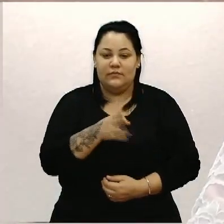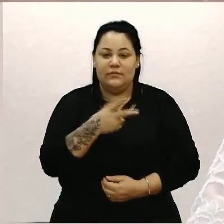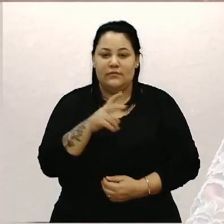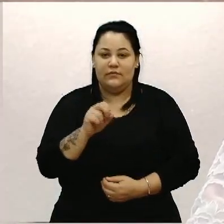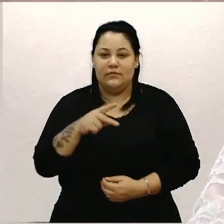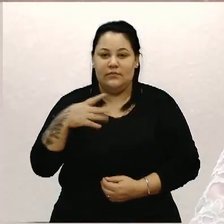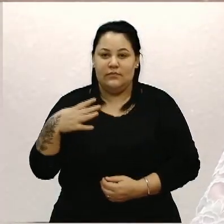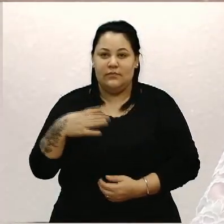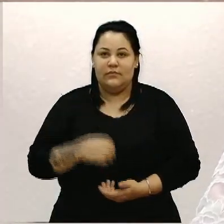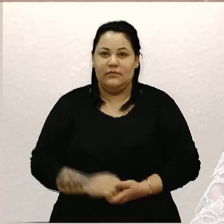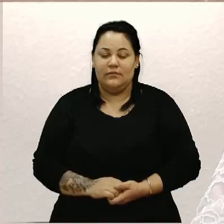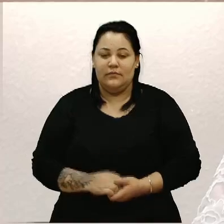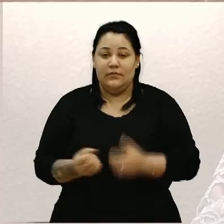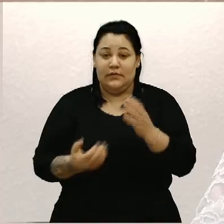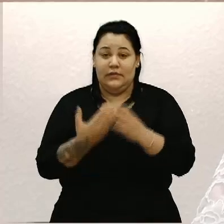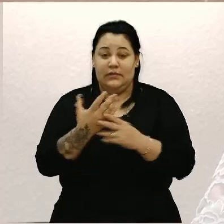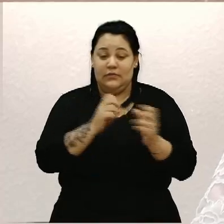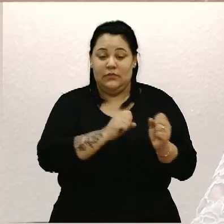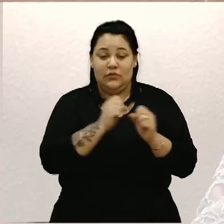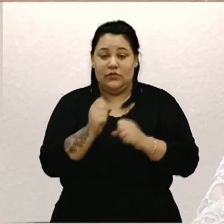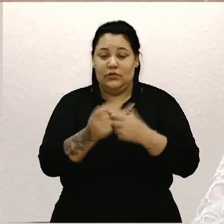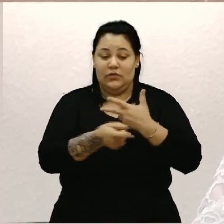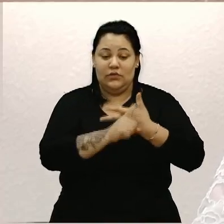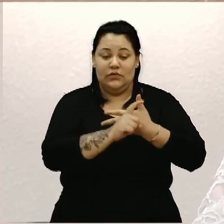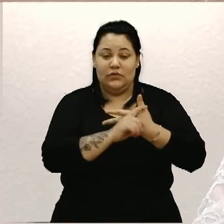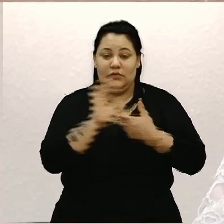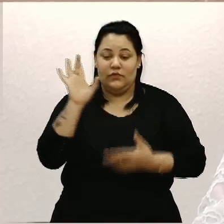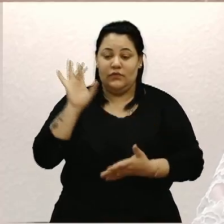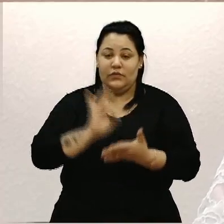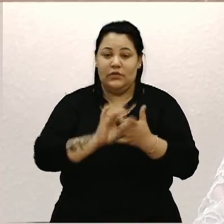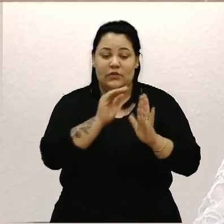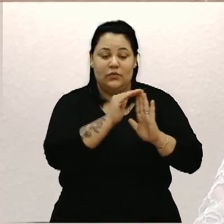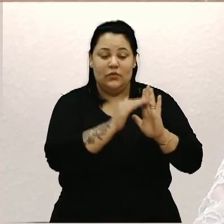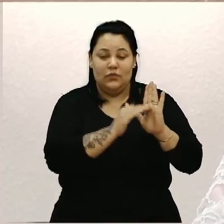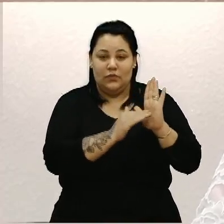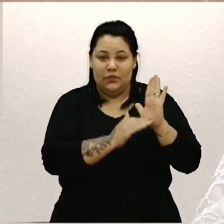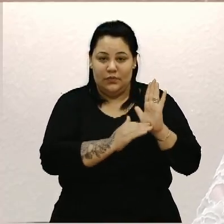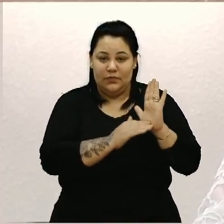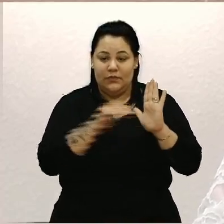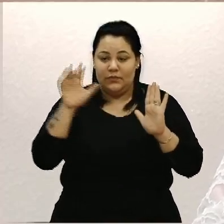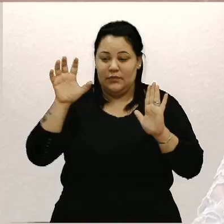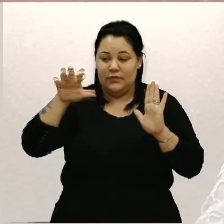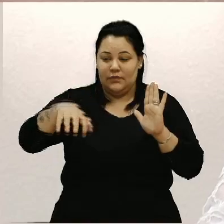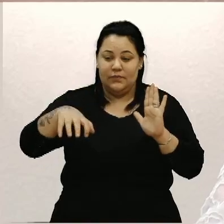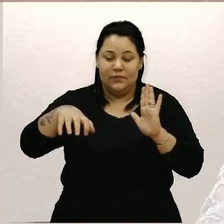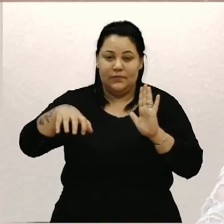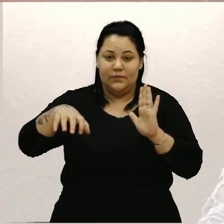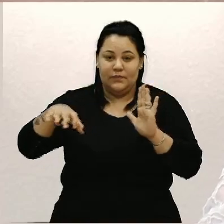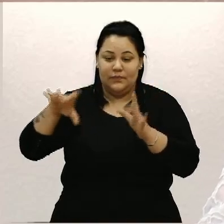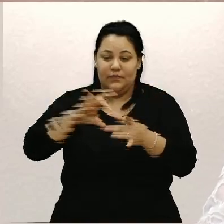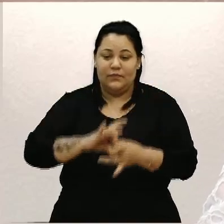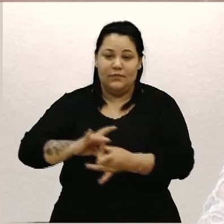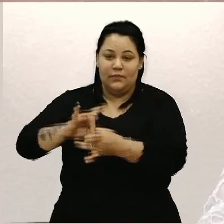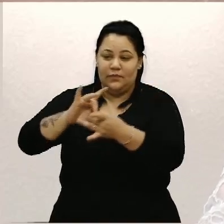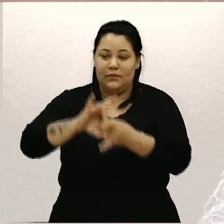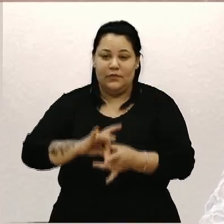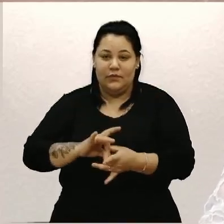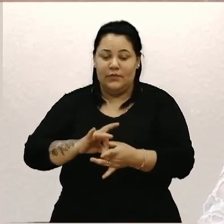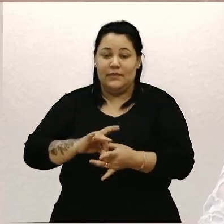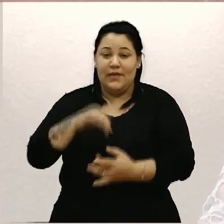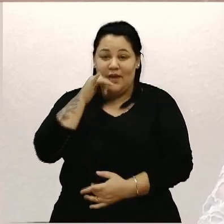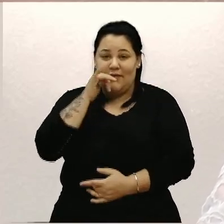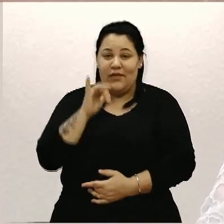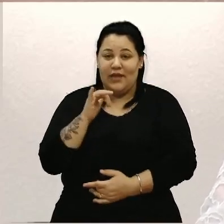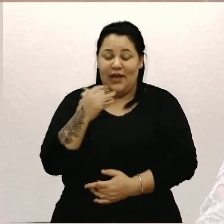181/2024, de autoria do Poder Executivo, que institui o Programa Intersetorial de Combate à Evasão Escolar Eu